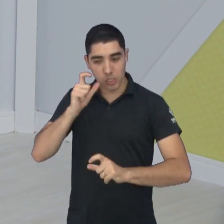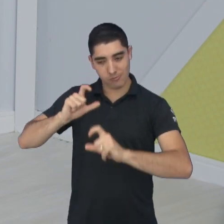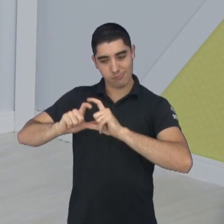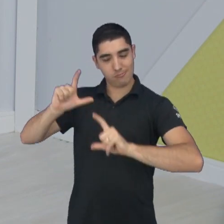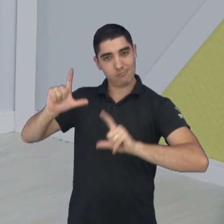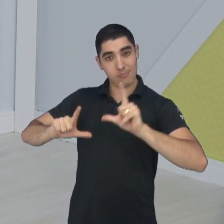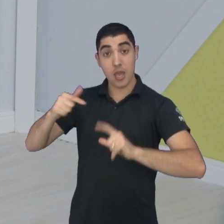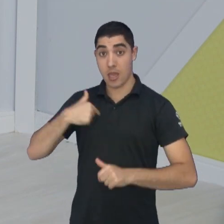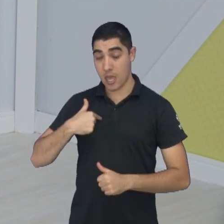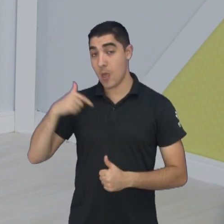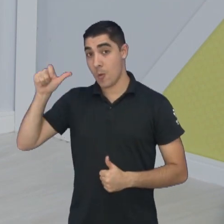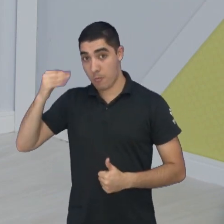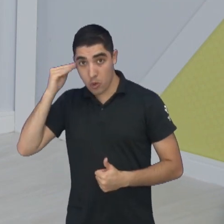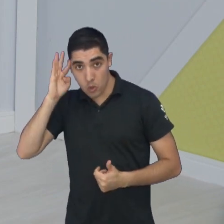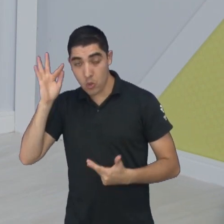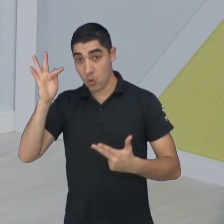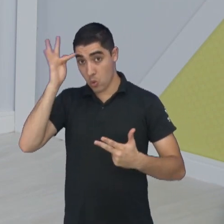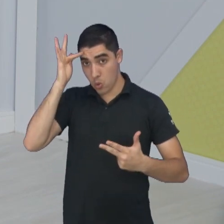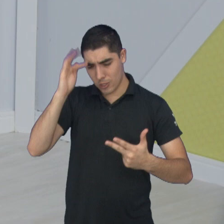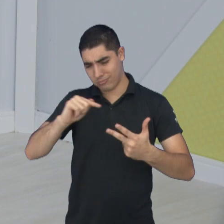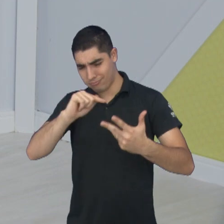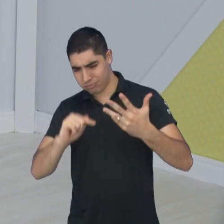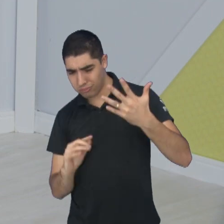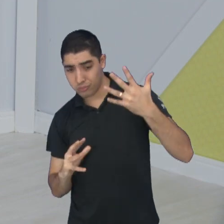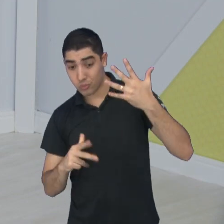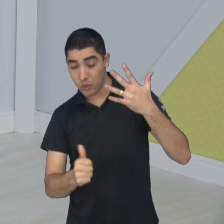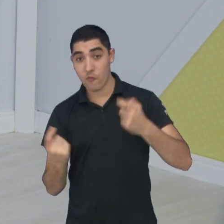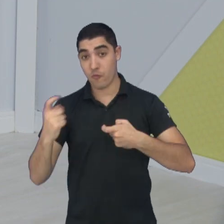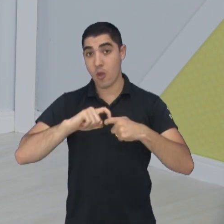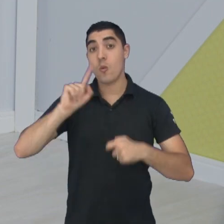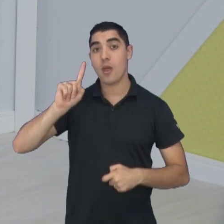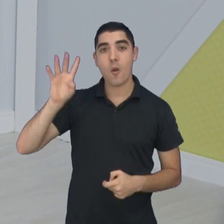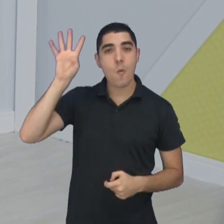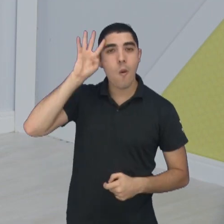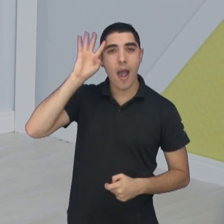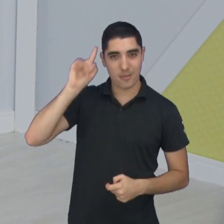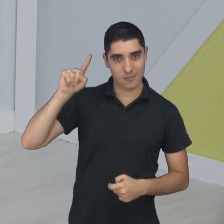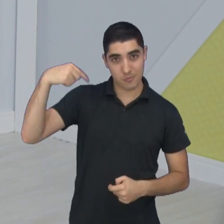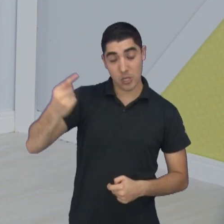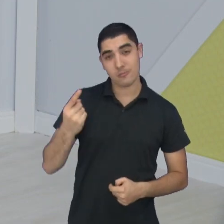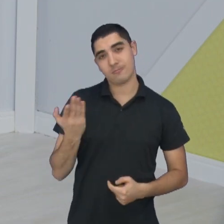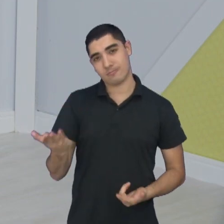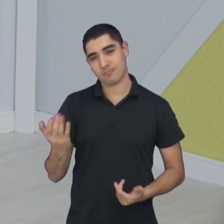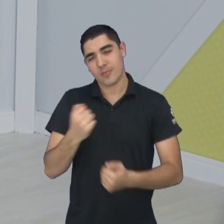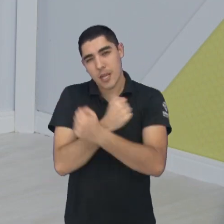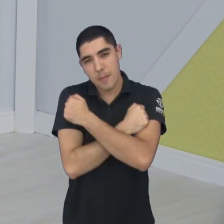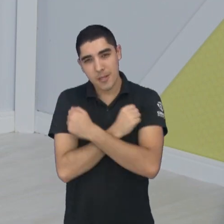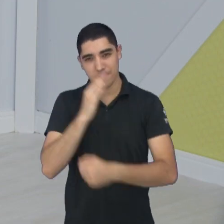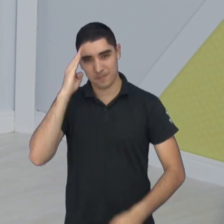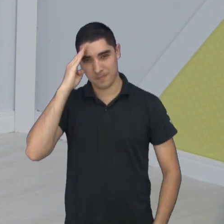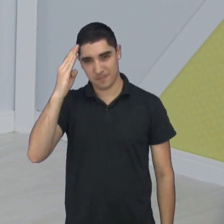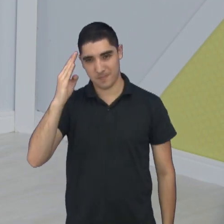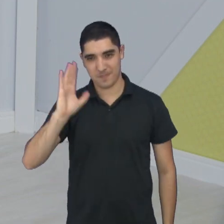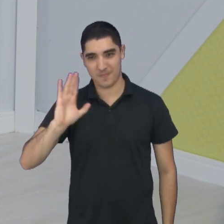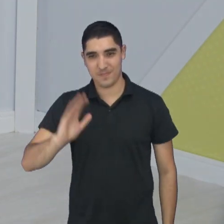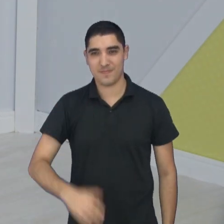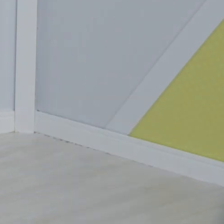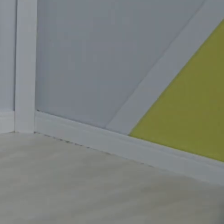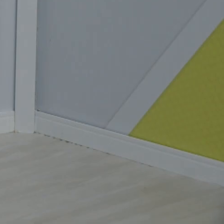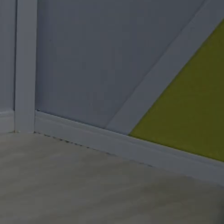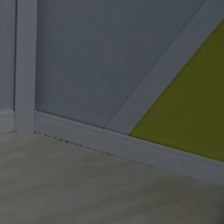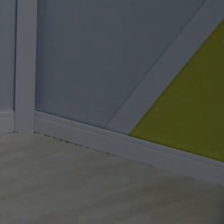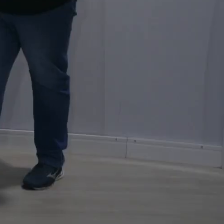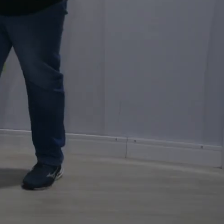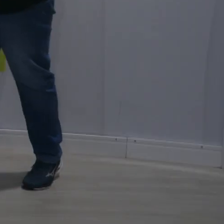TV Câmara. Eu, Brunão, Luizão e grande equipe, a gente volta na próxima quarta-feira. De minha parte, grande abraço, até lá, tchau, tchau.